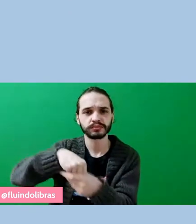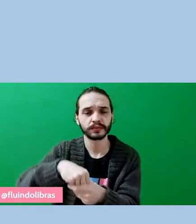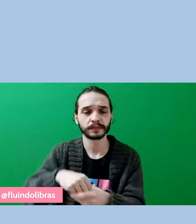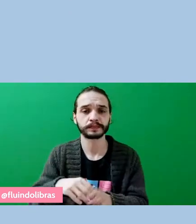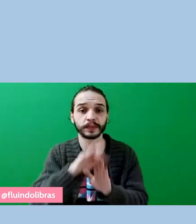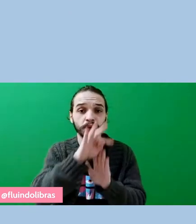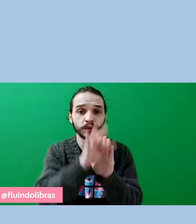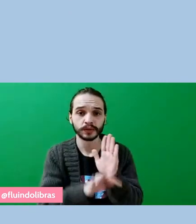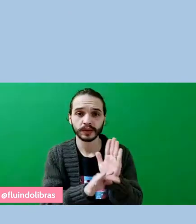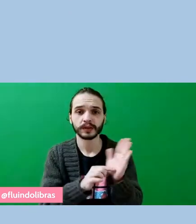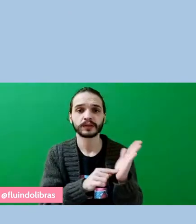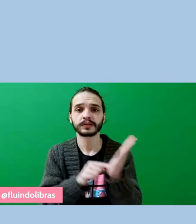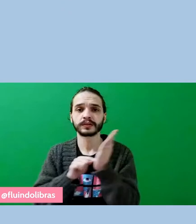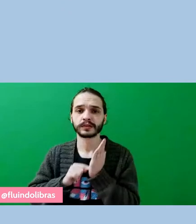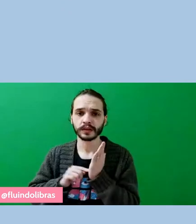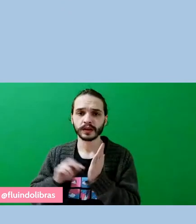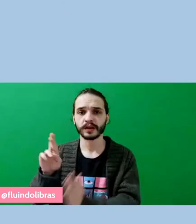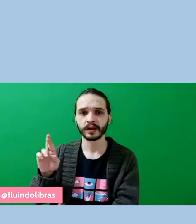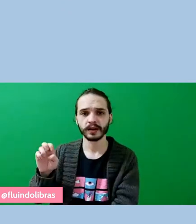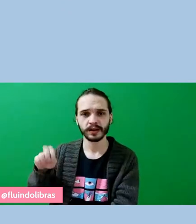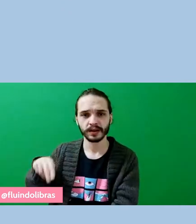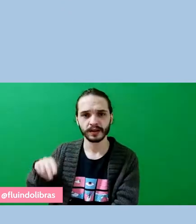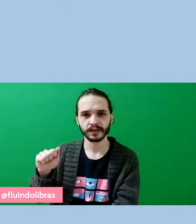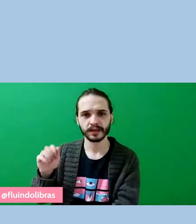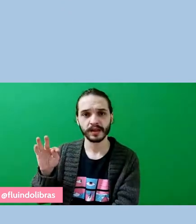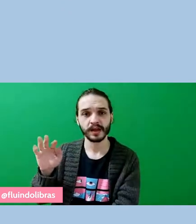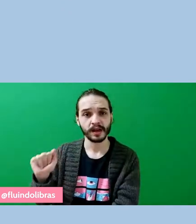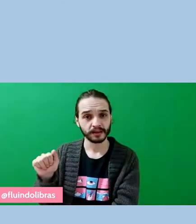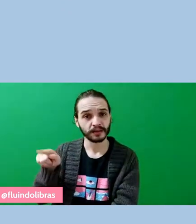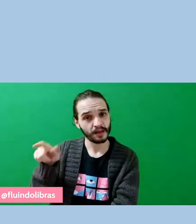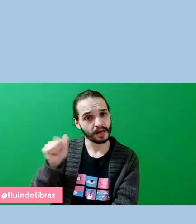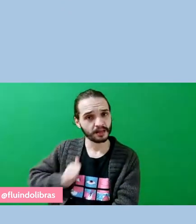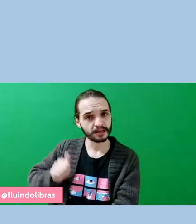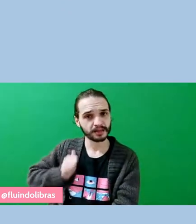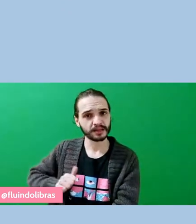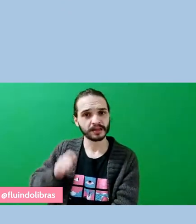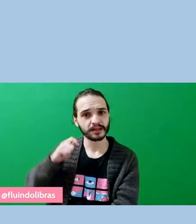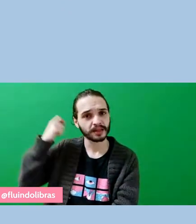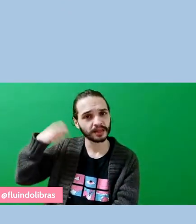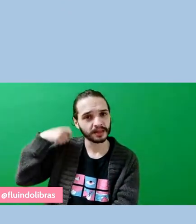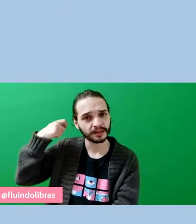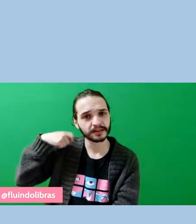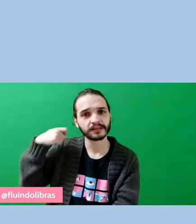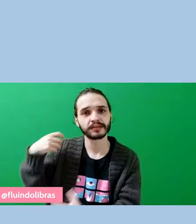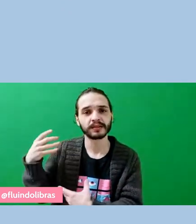da Renata Hardy, que é uma das atrizes e que é quem sonhou